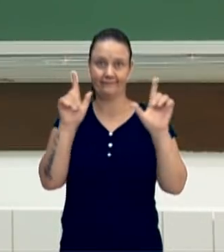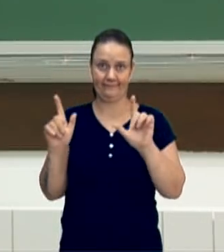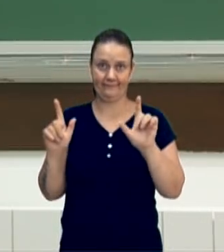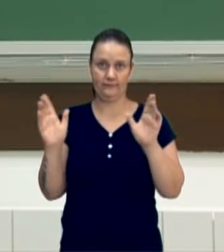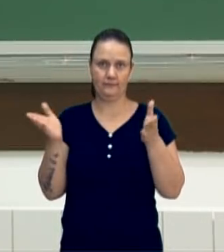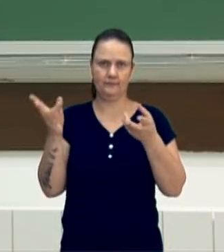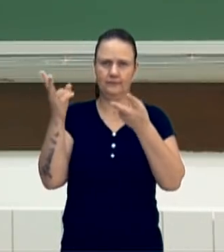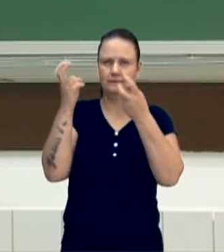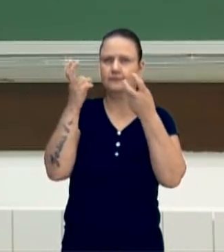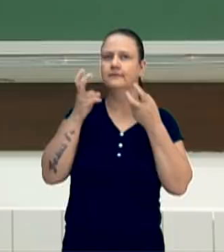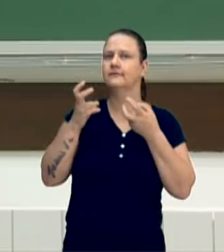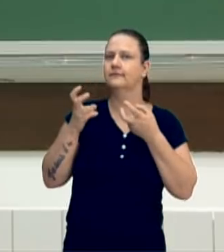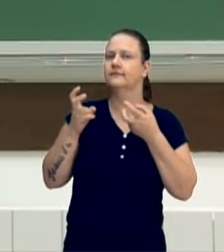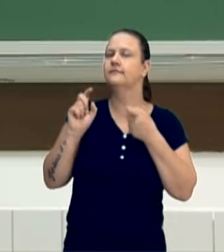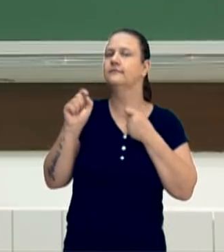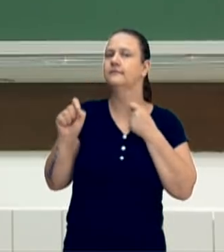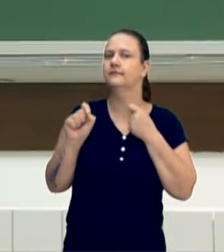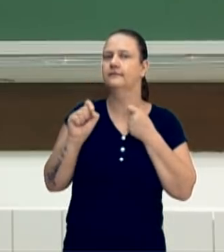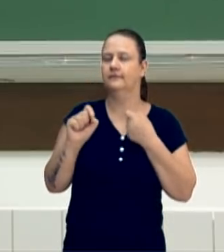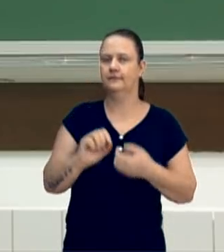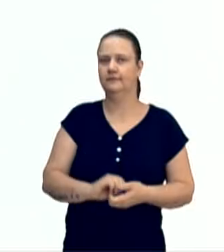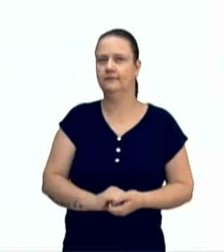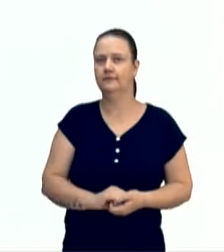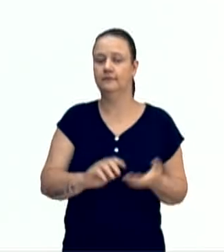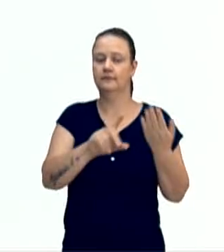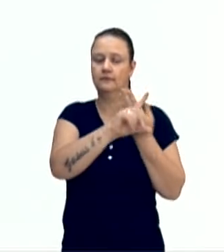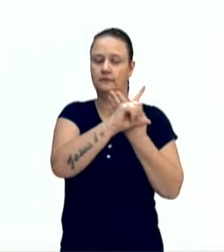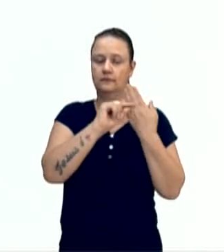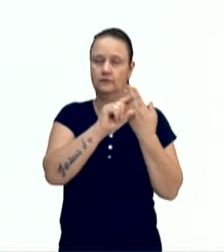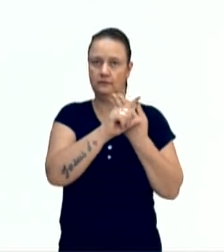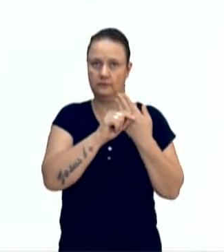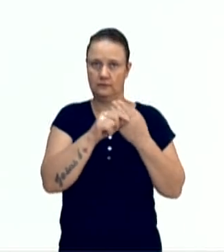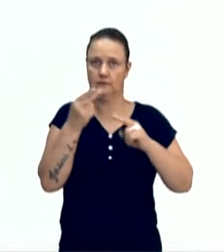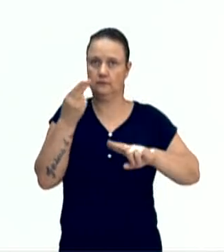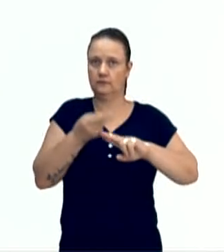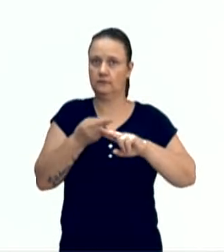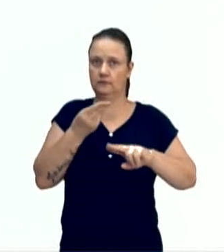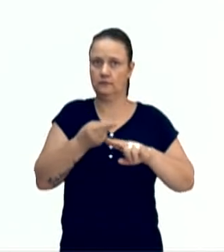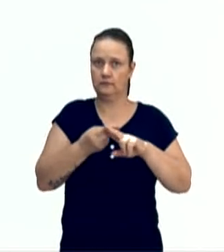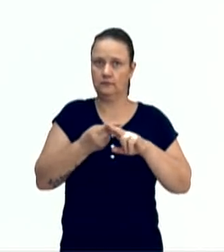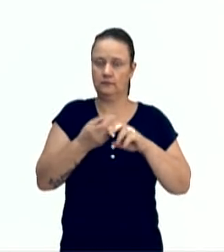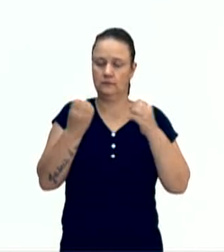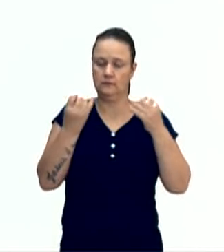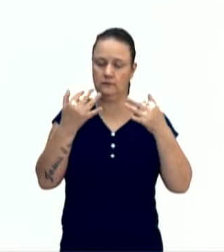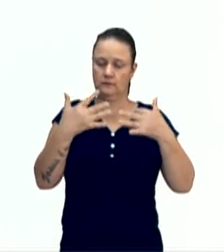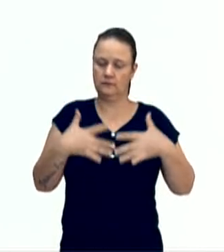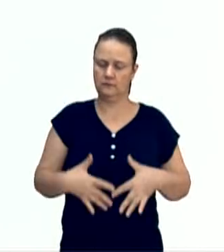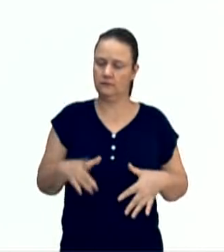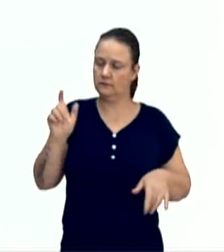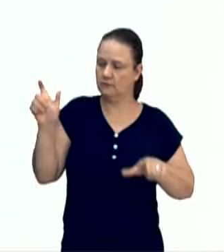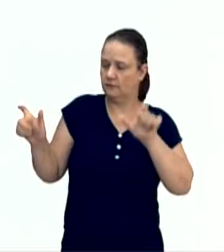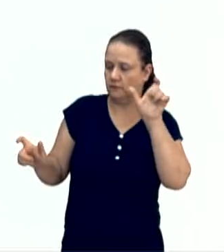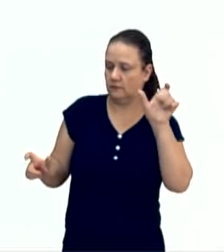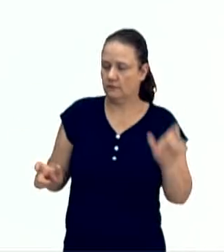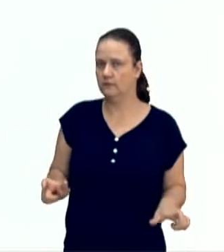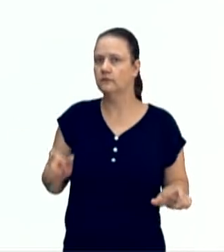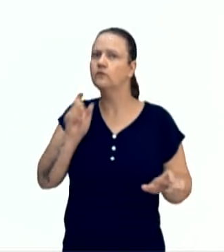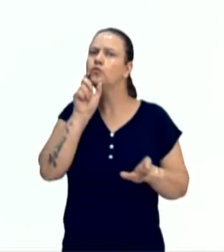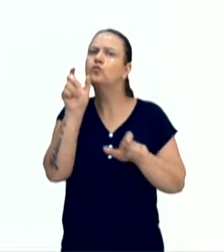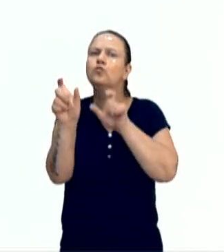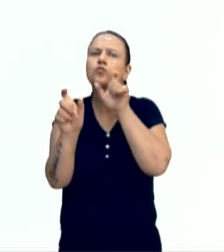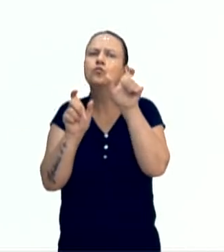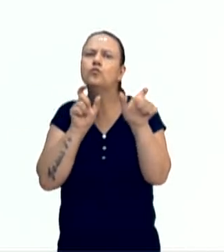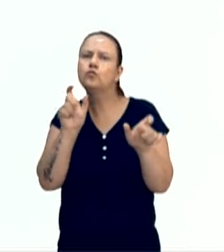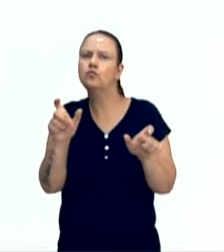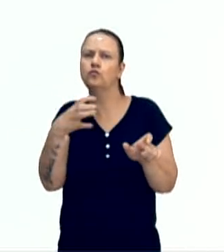Agora, observe aqui, ó. A autora, ela utiliza também ali na descrição das pessoas de palavras